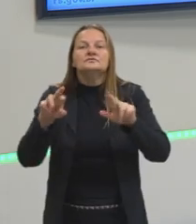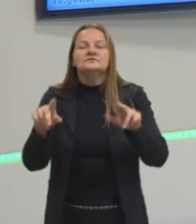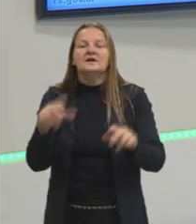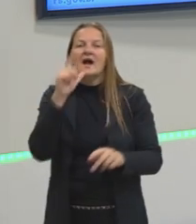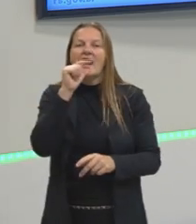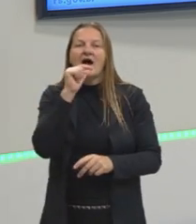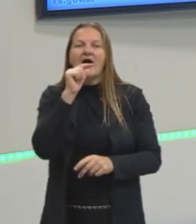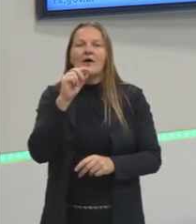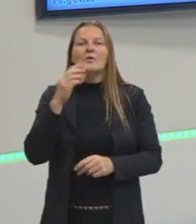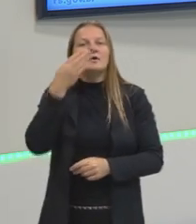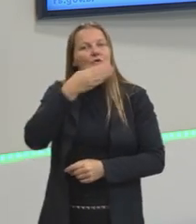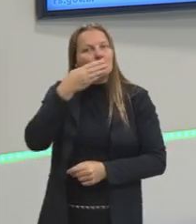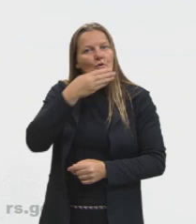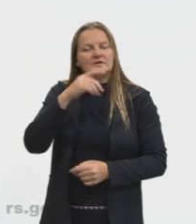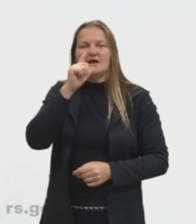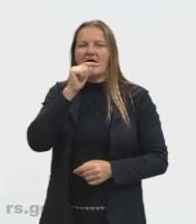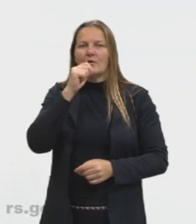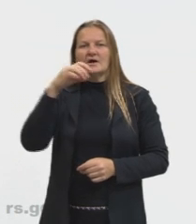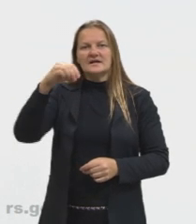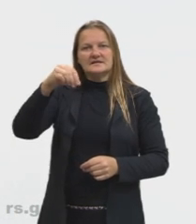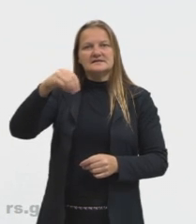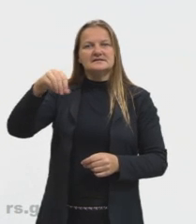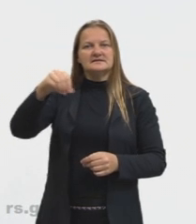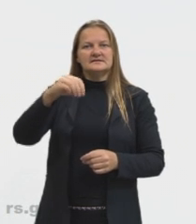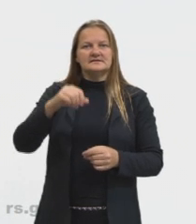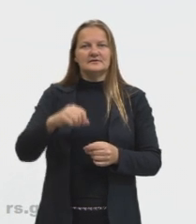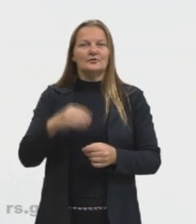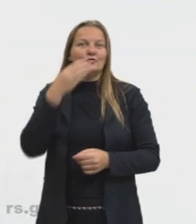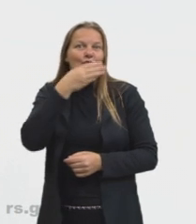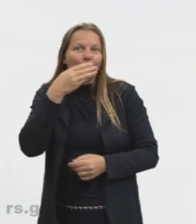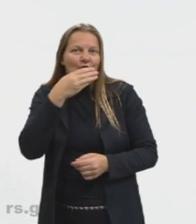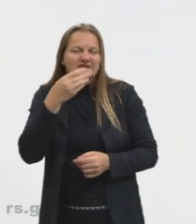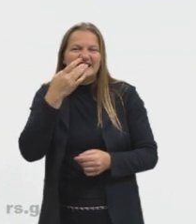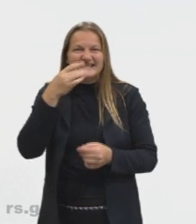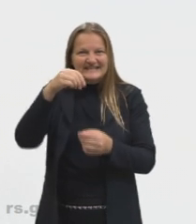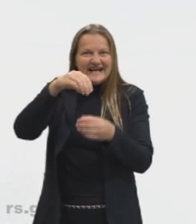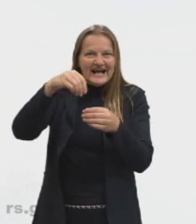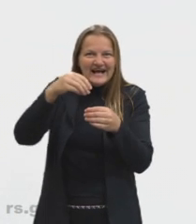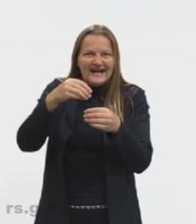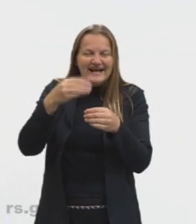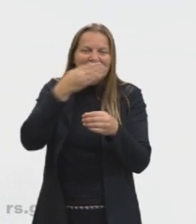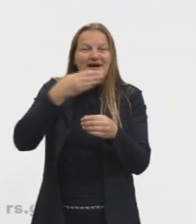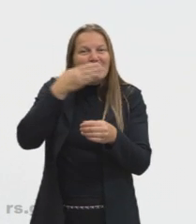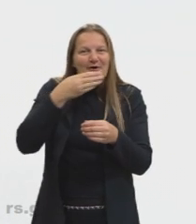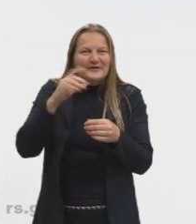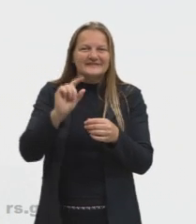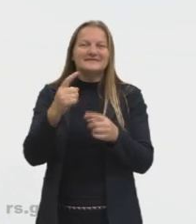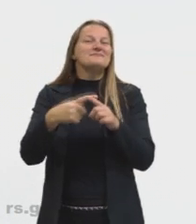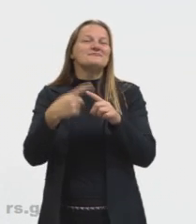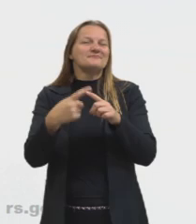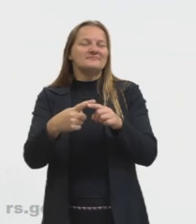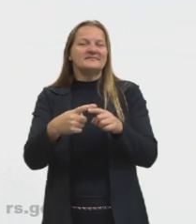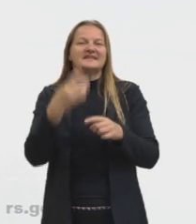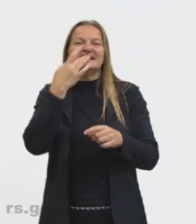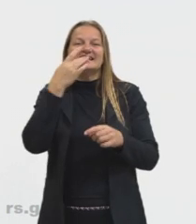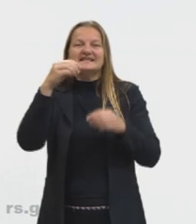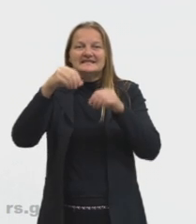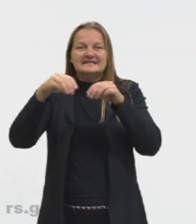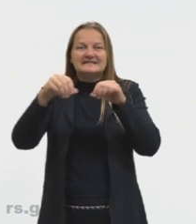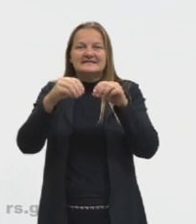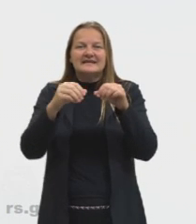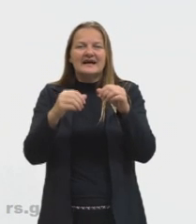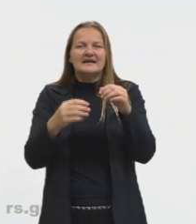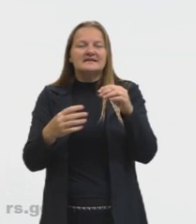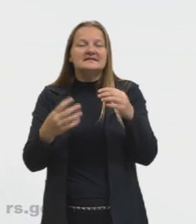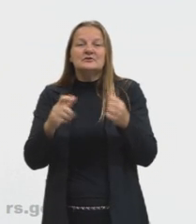doce e água salgada e água doce não é que ela tem a açúcar tá a gurizada a água doce é que esse sais solúveis